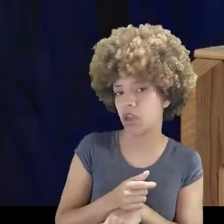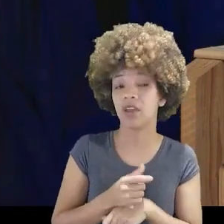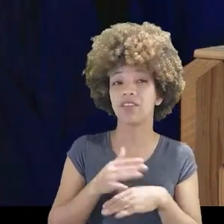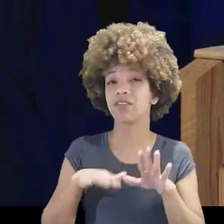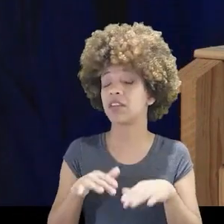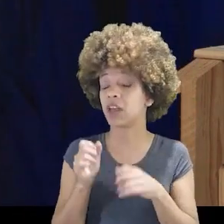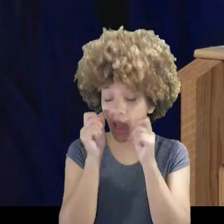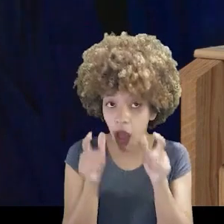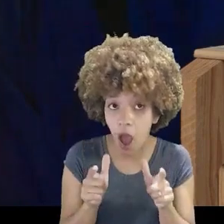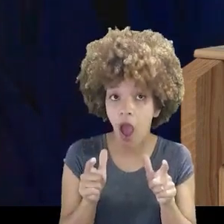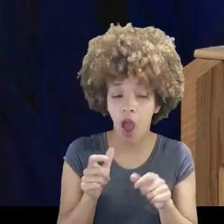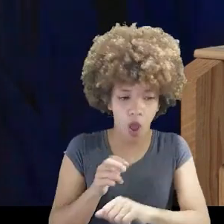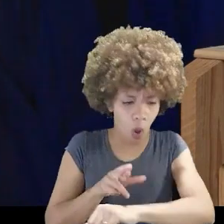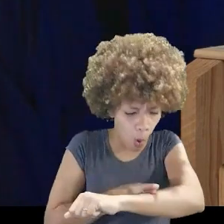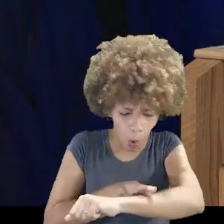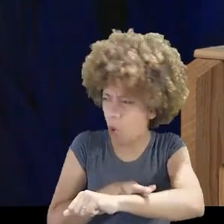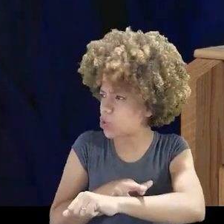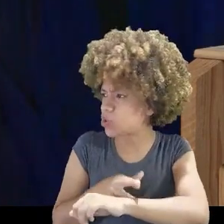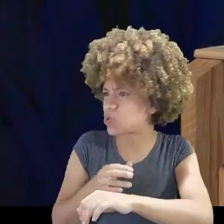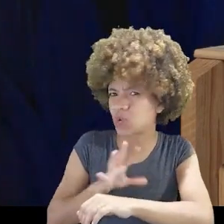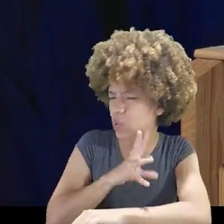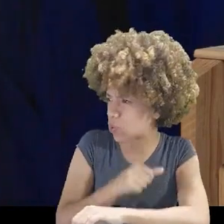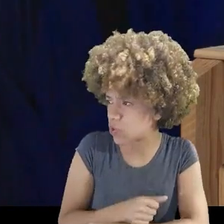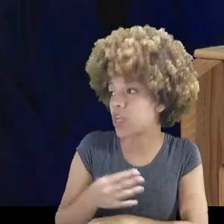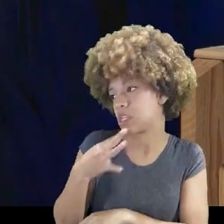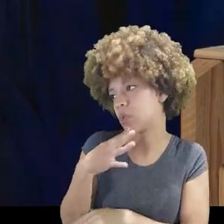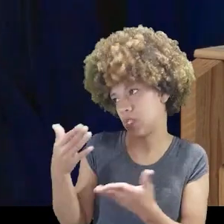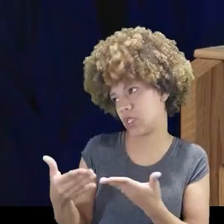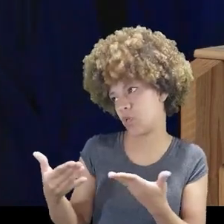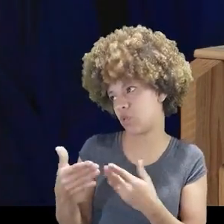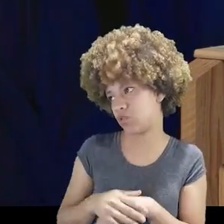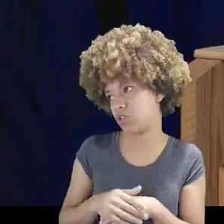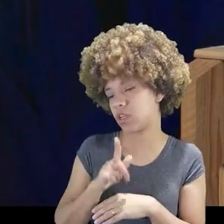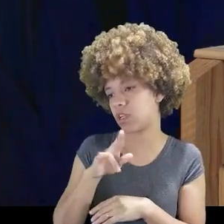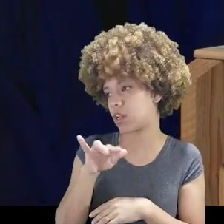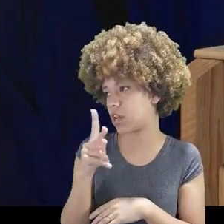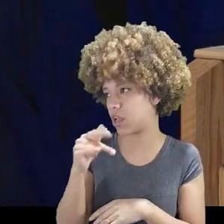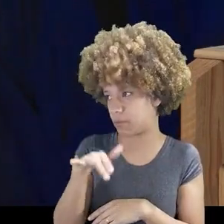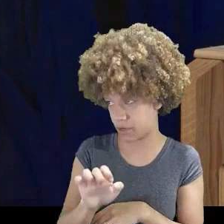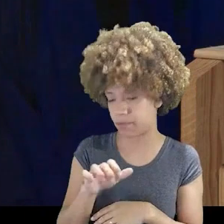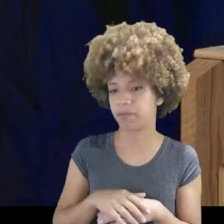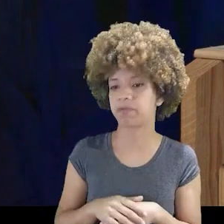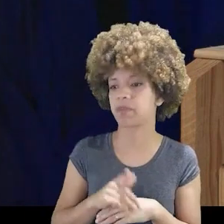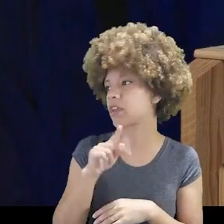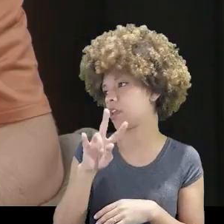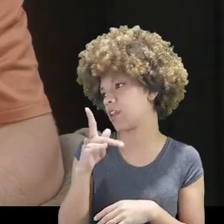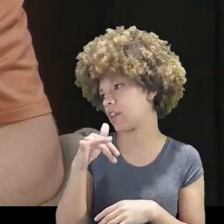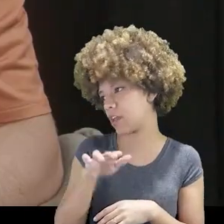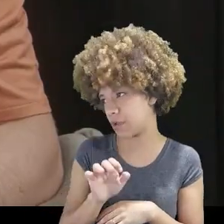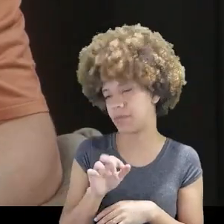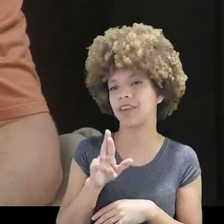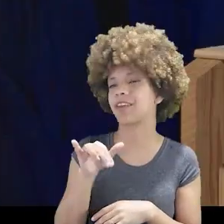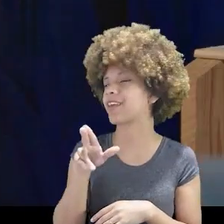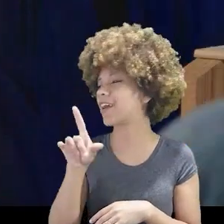esgotado desde que a corda roxa inteirinho até um cara você conheceu hoje o Guilherme eu sou o Guilherme é